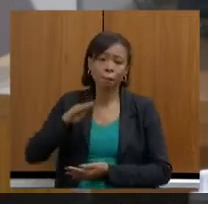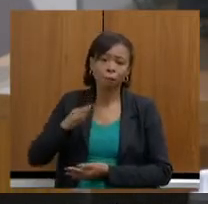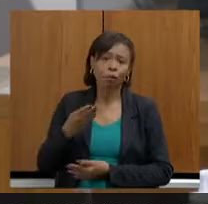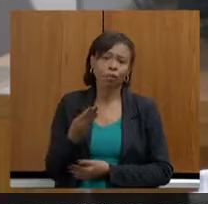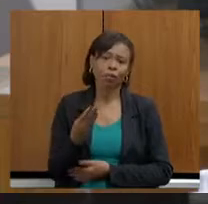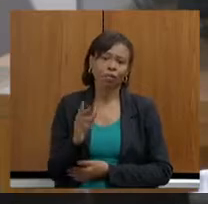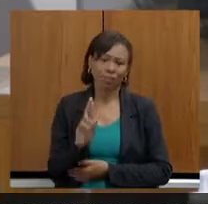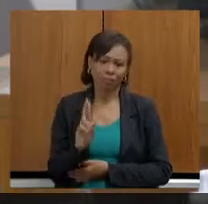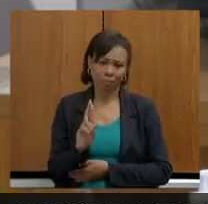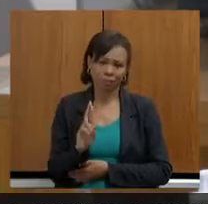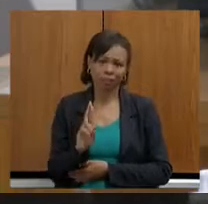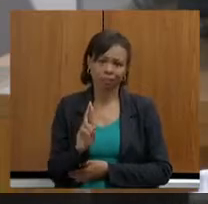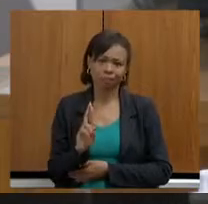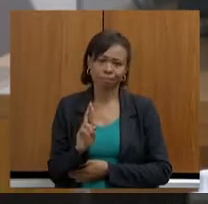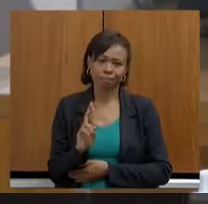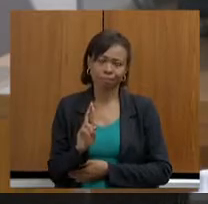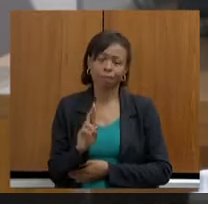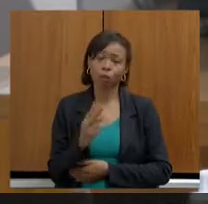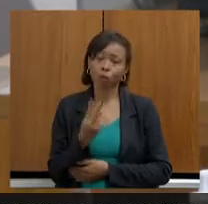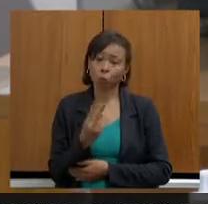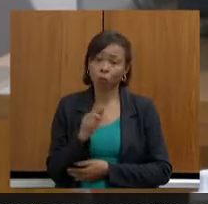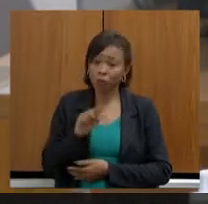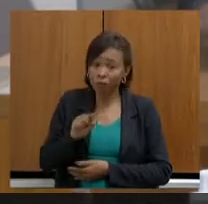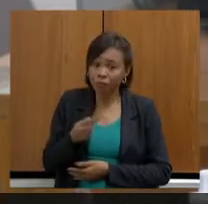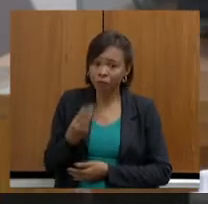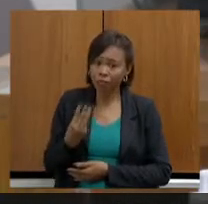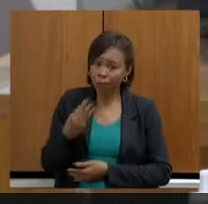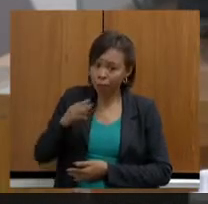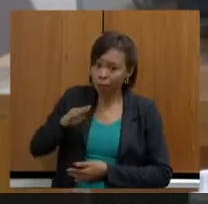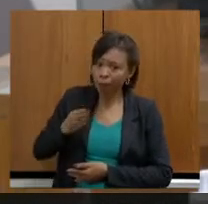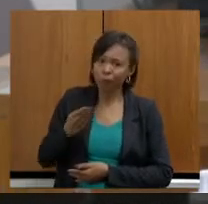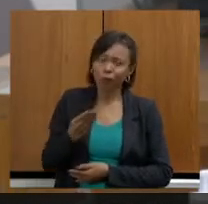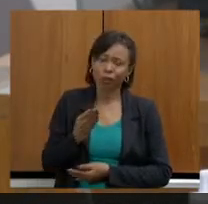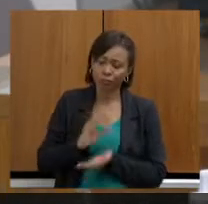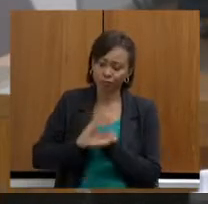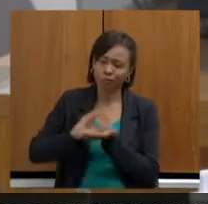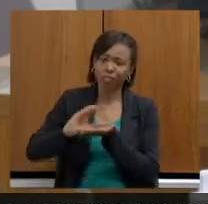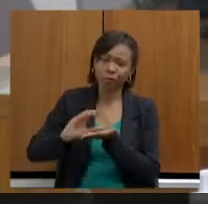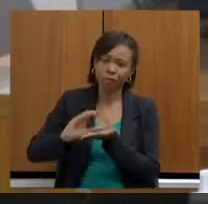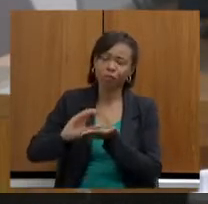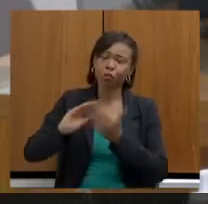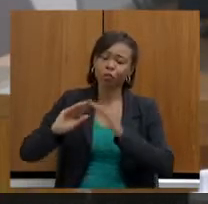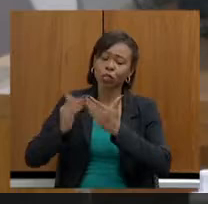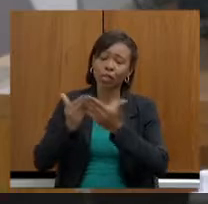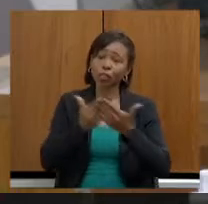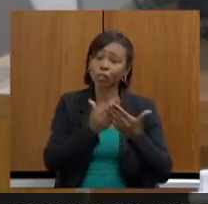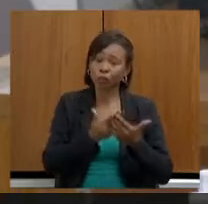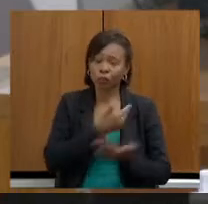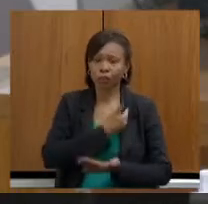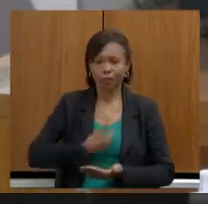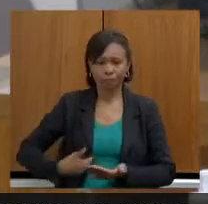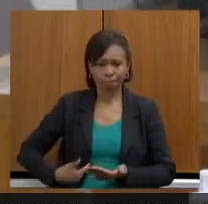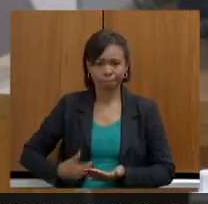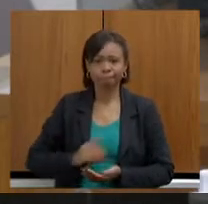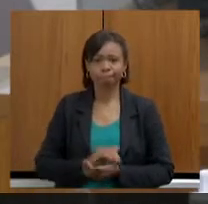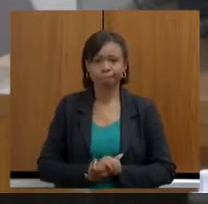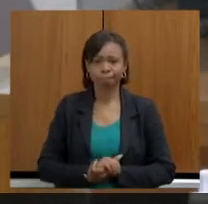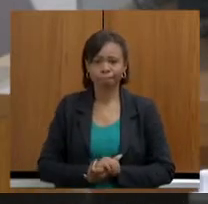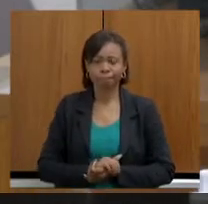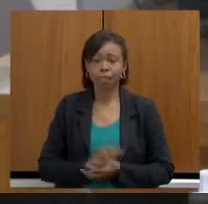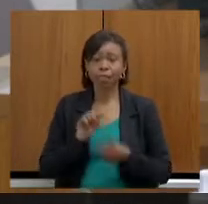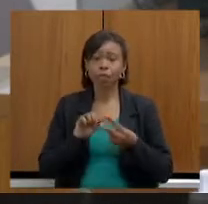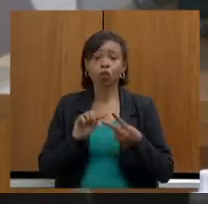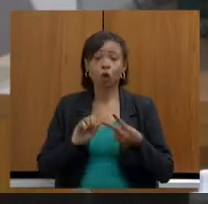de reais 2,3 bilhões de reais em investimentos nas escolas públicas estaduais aqui eu